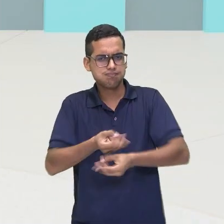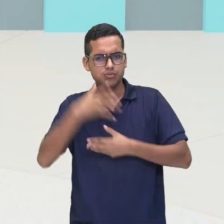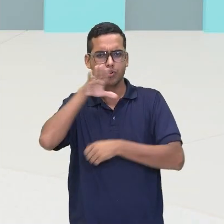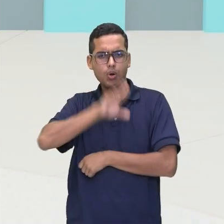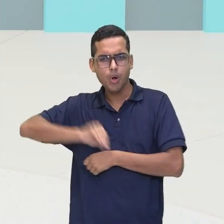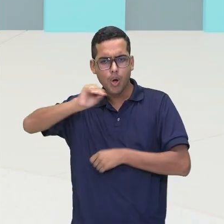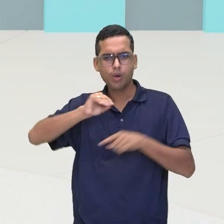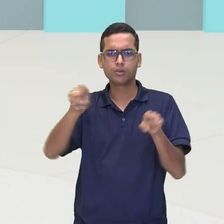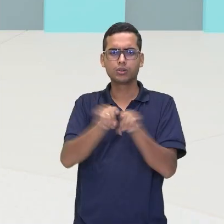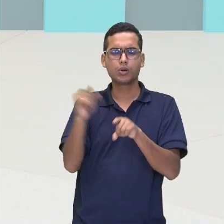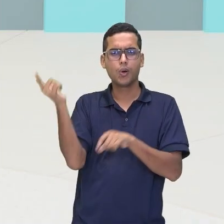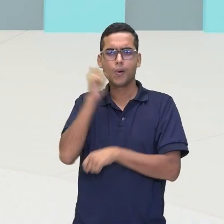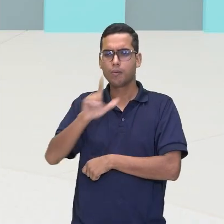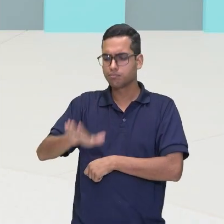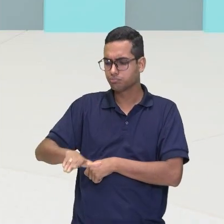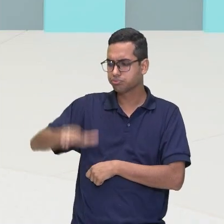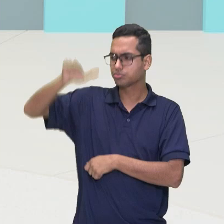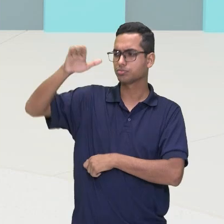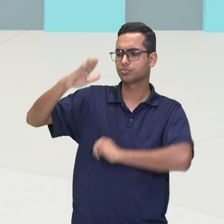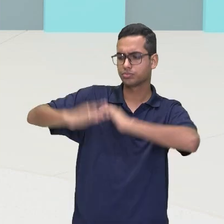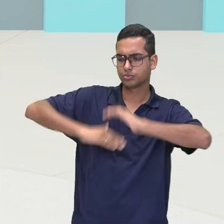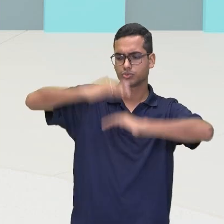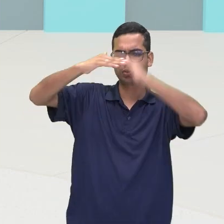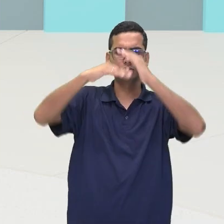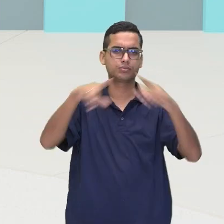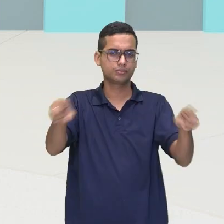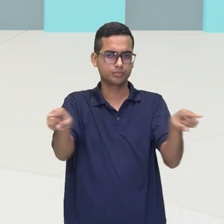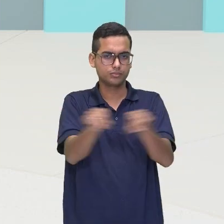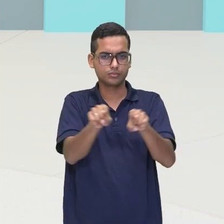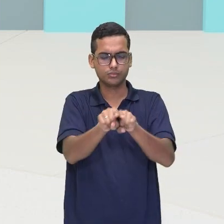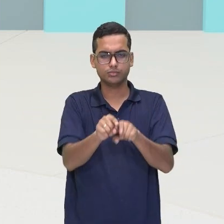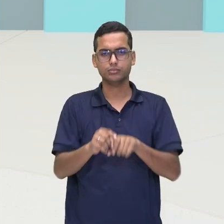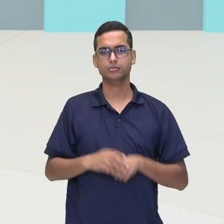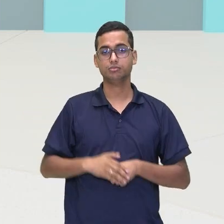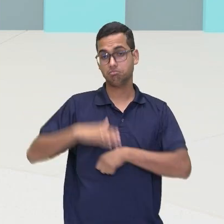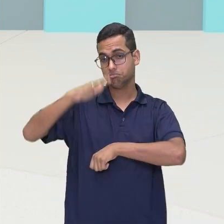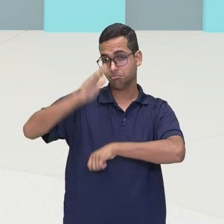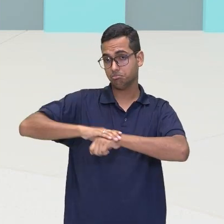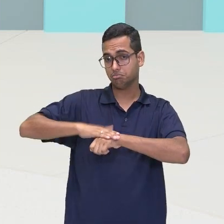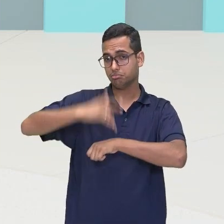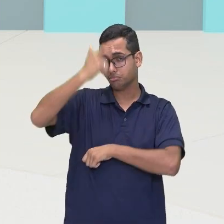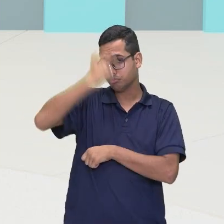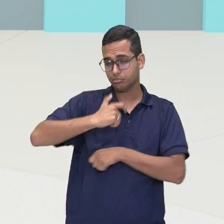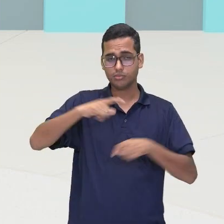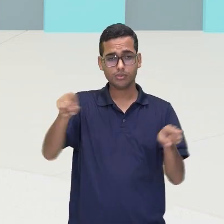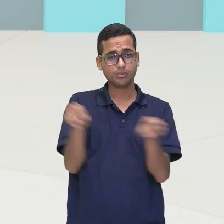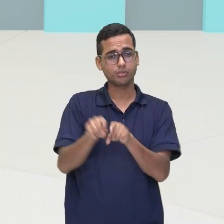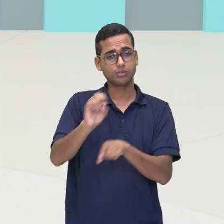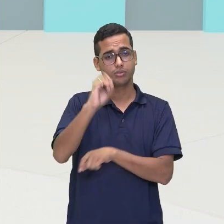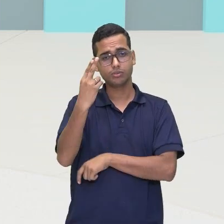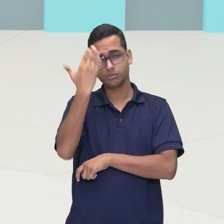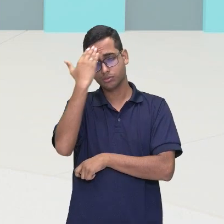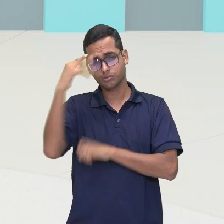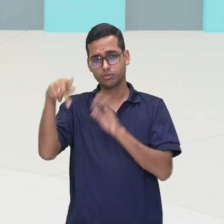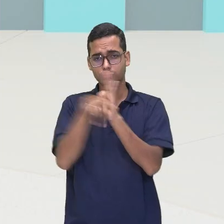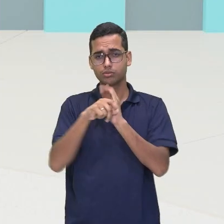de crescer. Seja para si, ou seja para entender o mundo ao seu